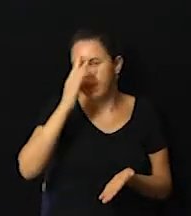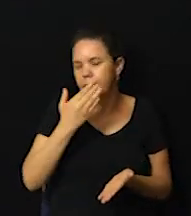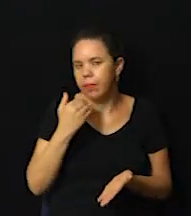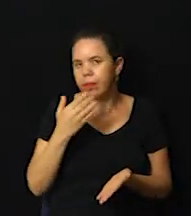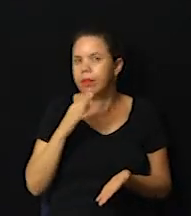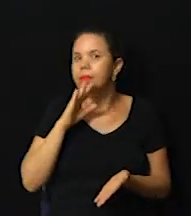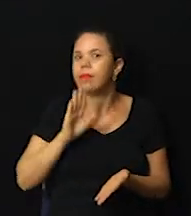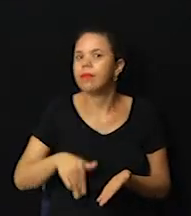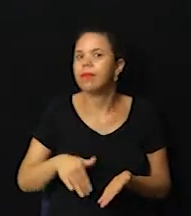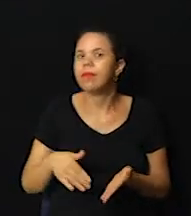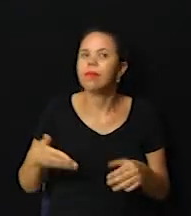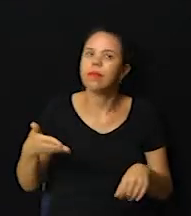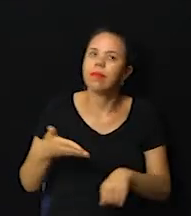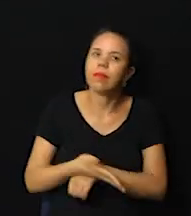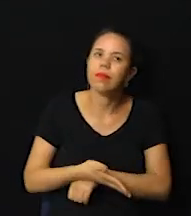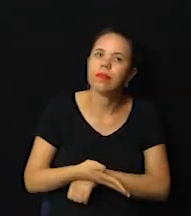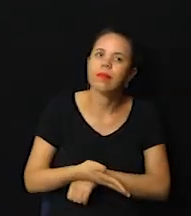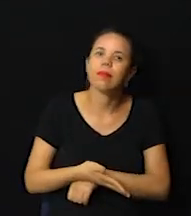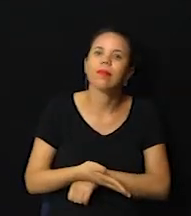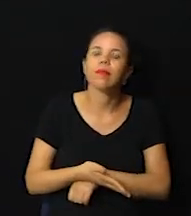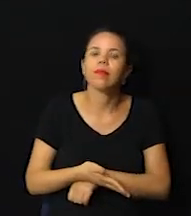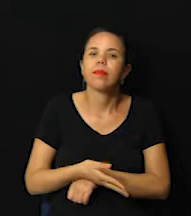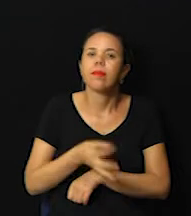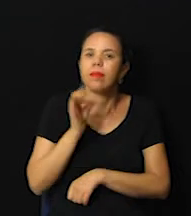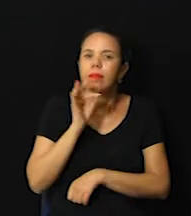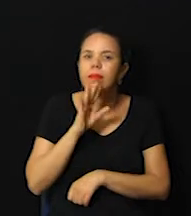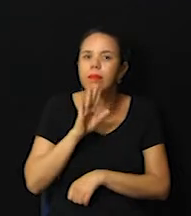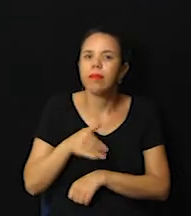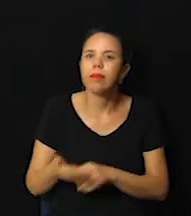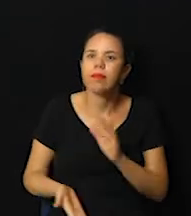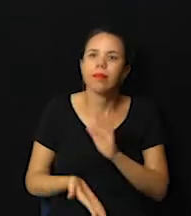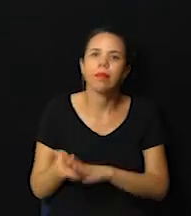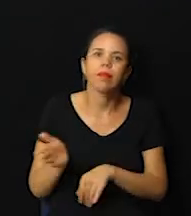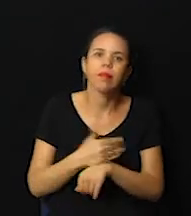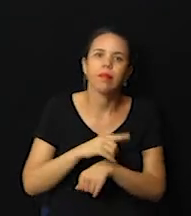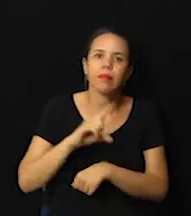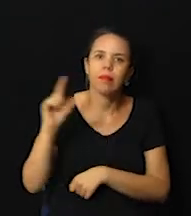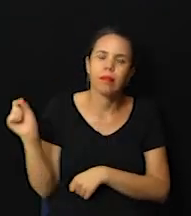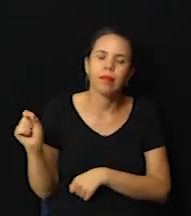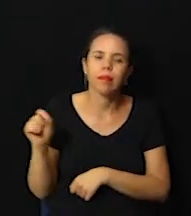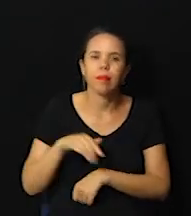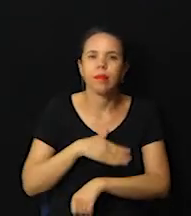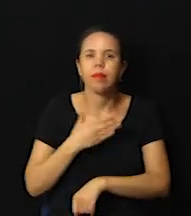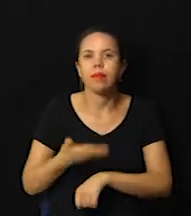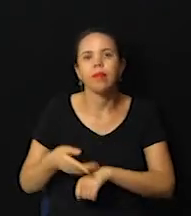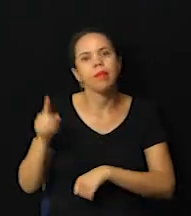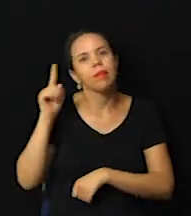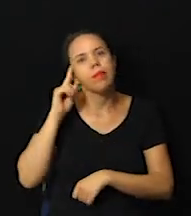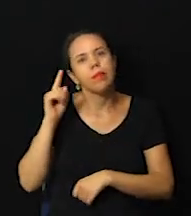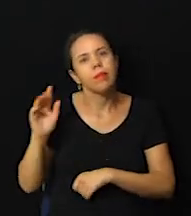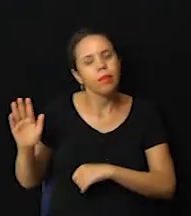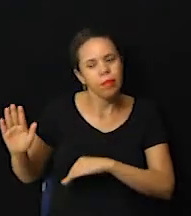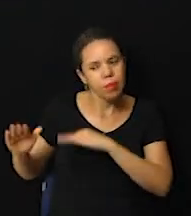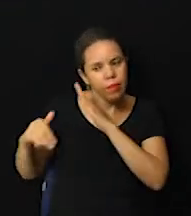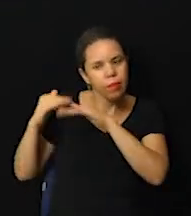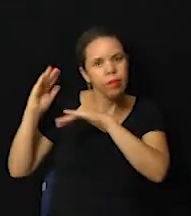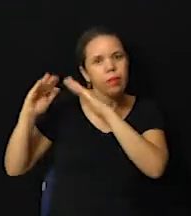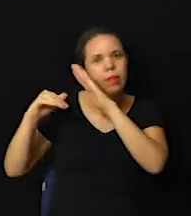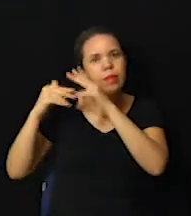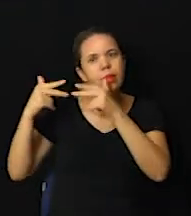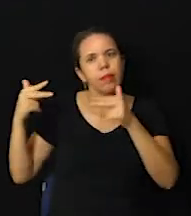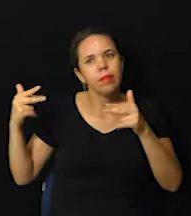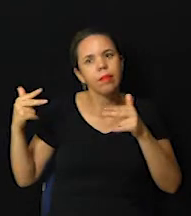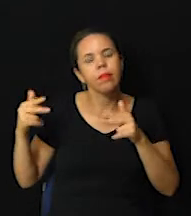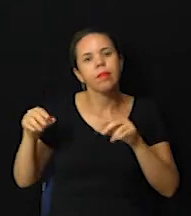e à tarde eles entram com o almoço e tomam um cafezinho da tarde antes de ir embora. E durante o dia, a gente desenvolve todas